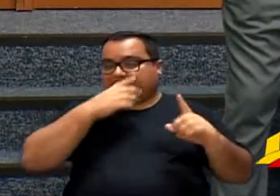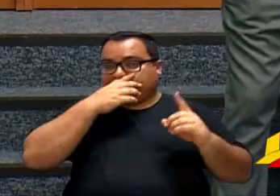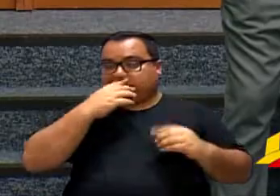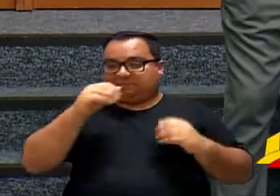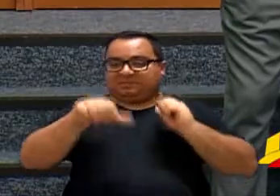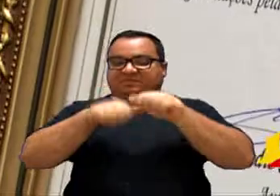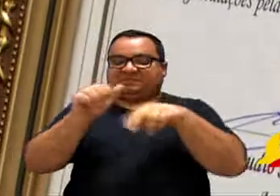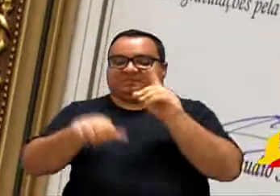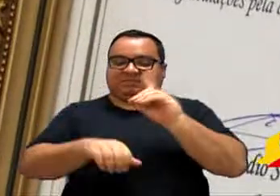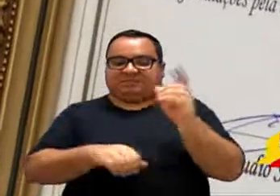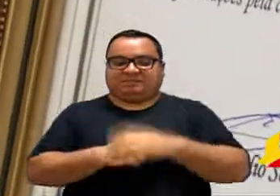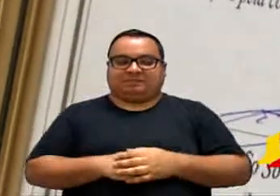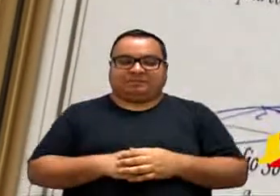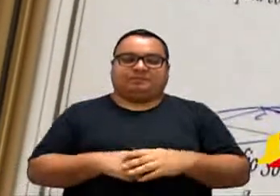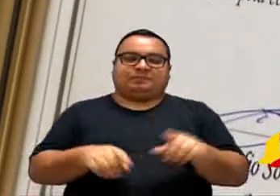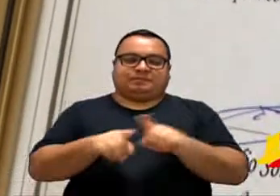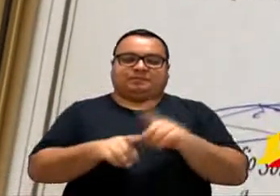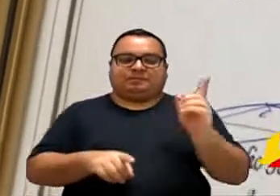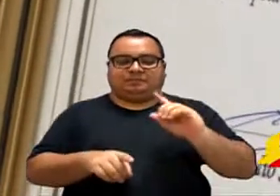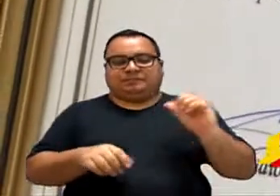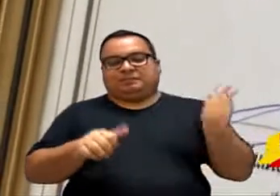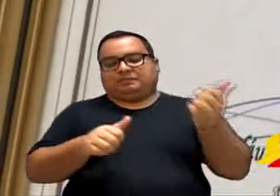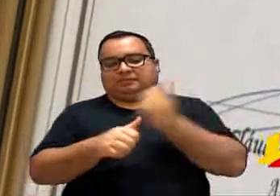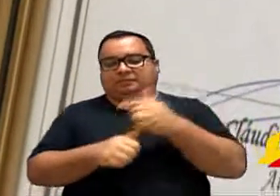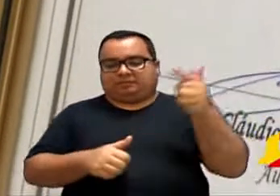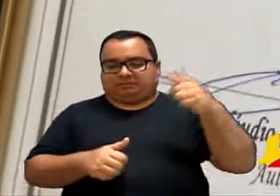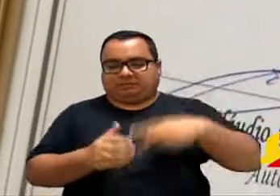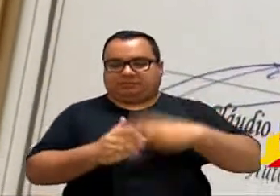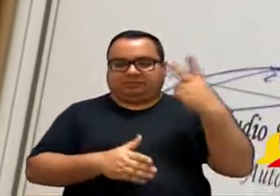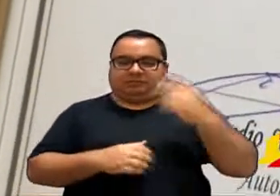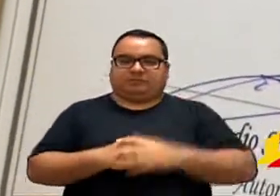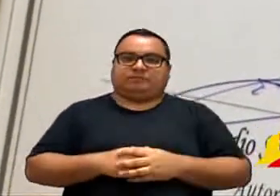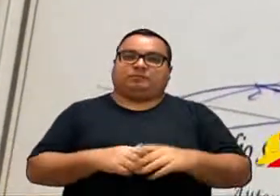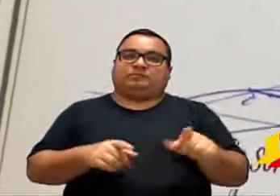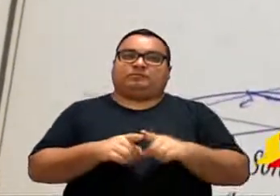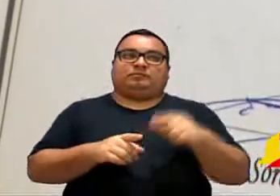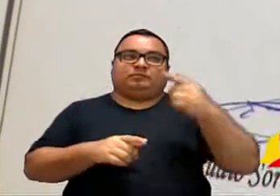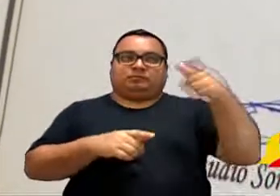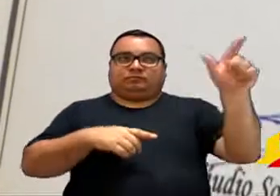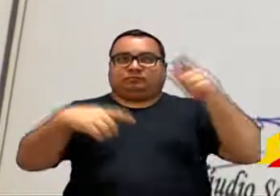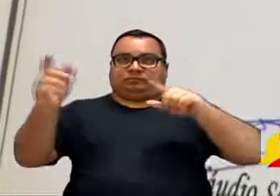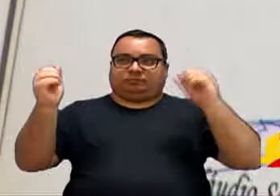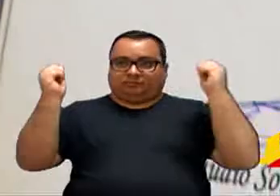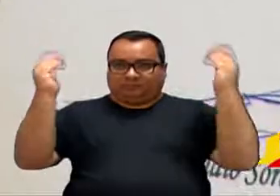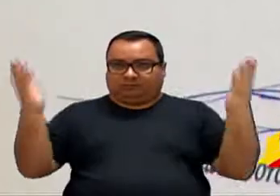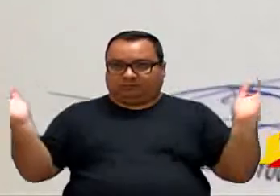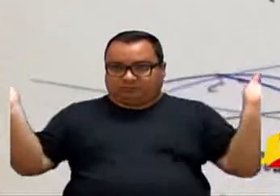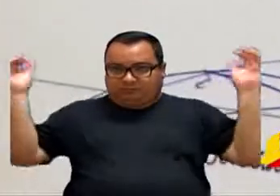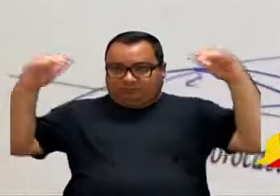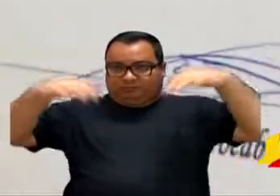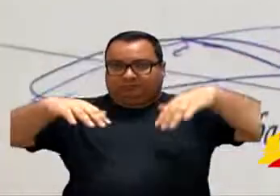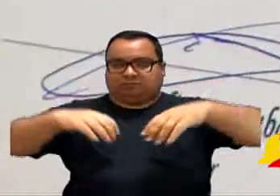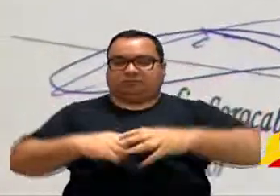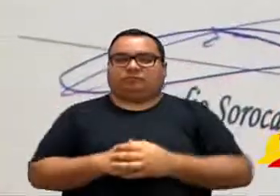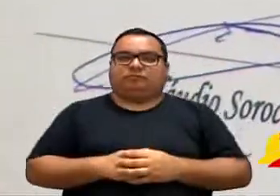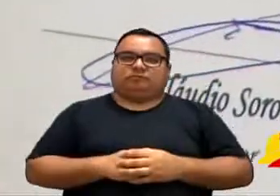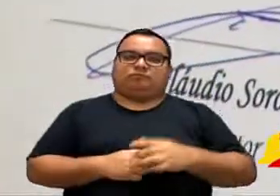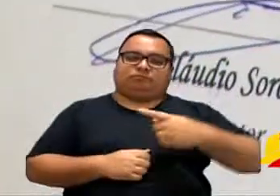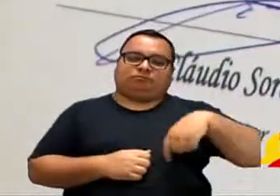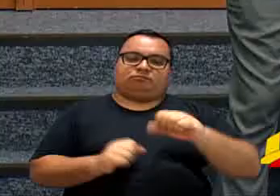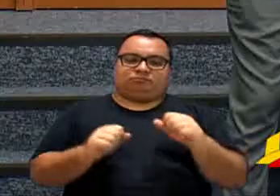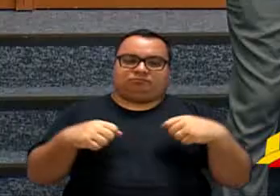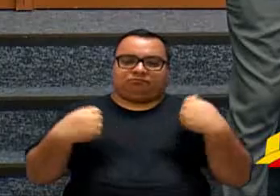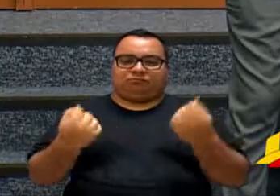deputados na reeleição e também muitos candidatos vindo de Fora conquistava votos aqui então conseguimos